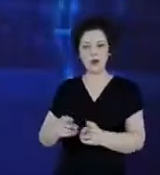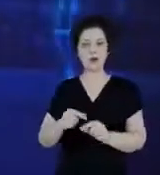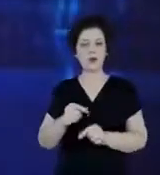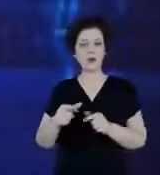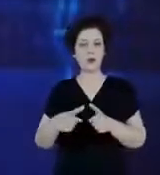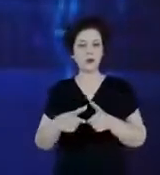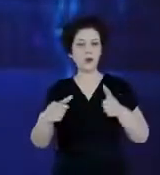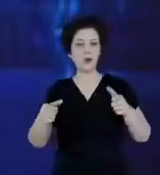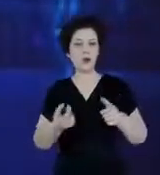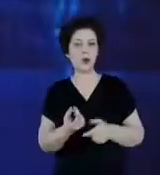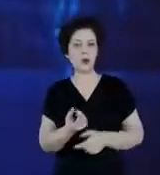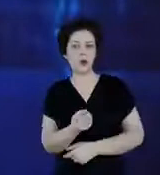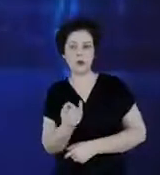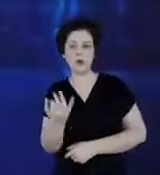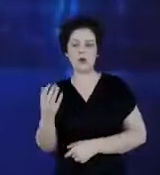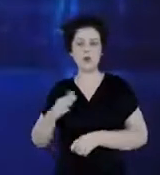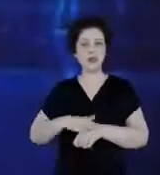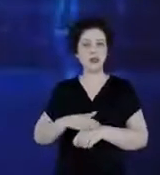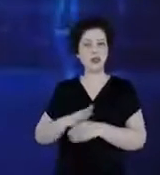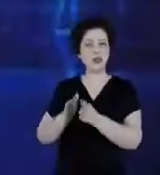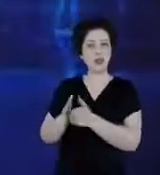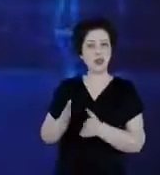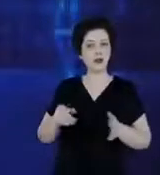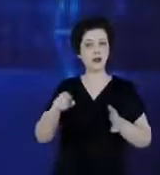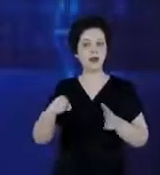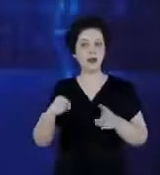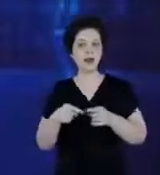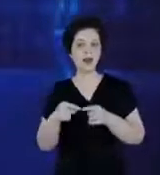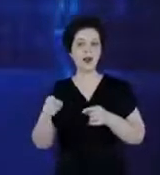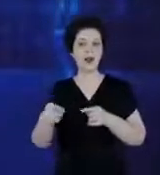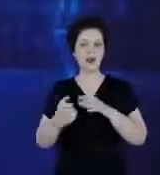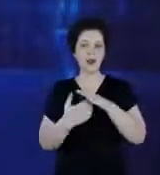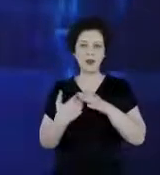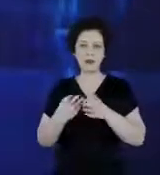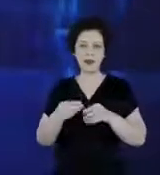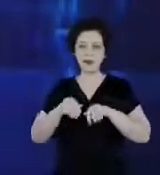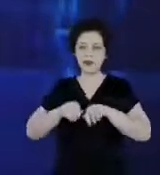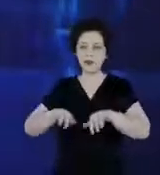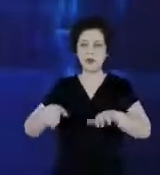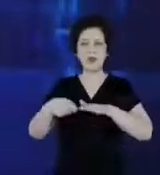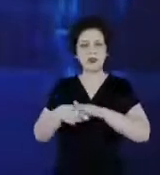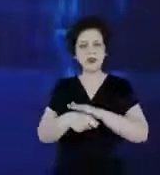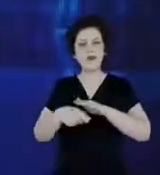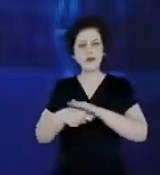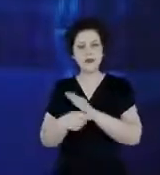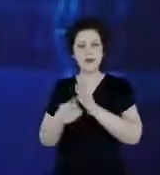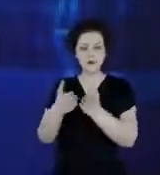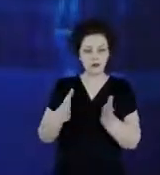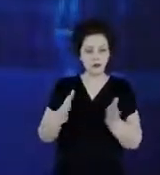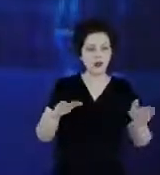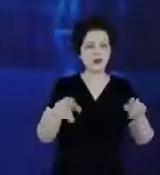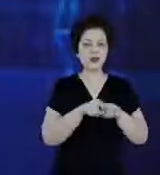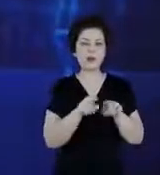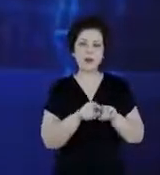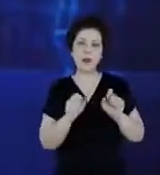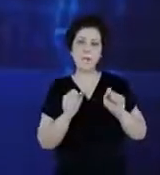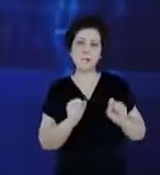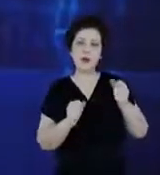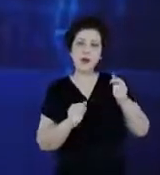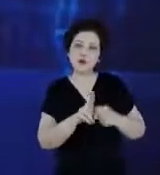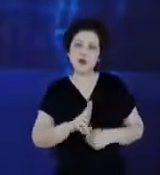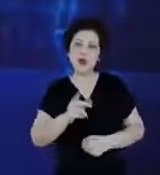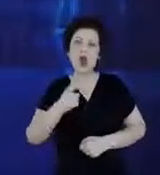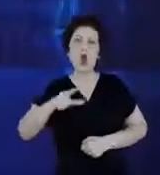maior quantidade, num maior tempo, com aquela distribuidora que está investindo. Isso abre a possibilidade que se possa usar outros fundos